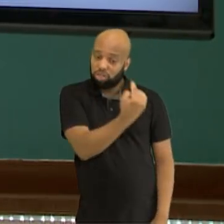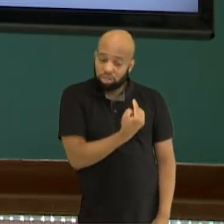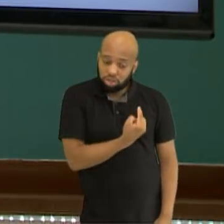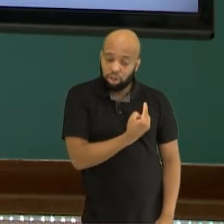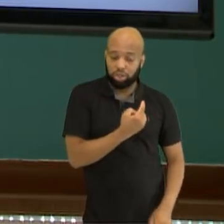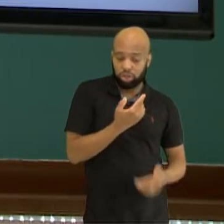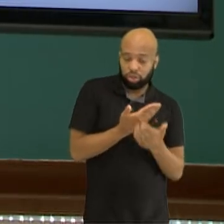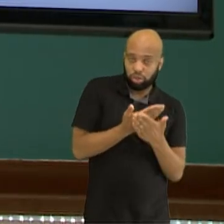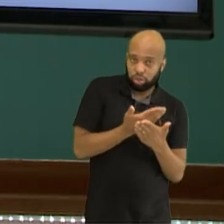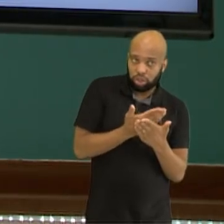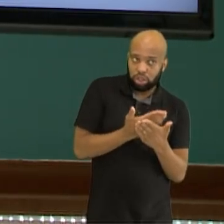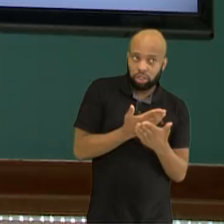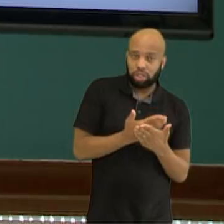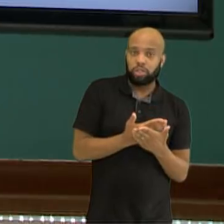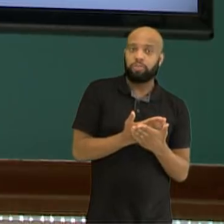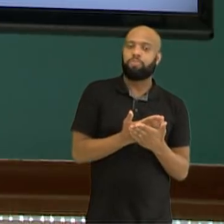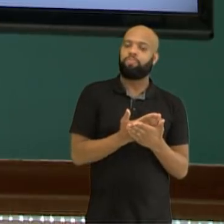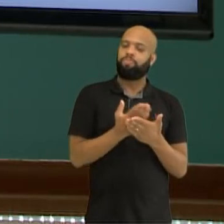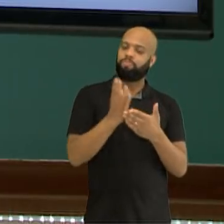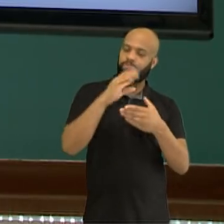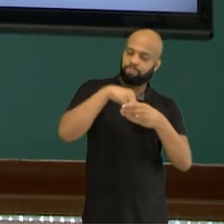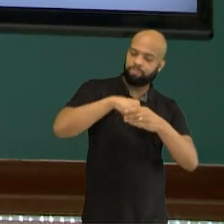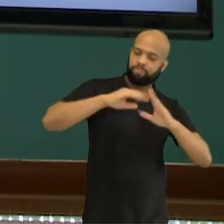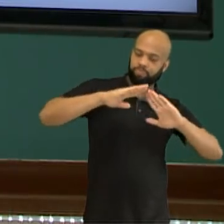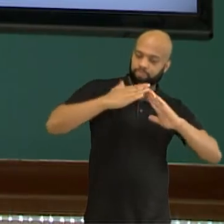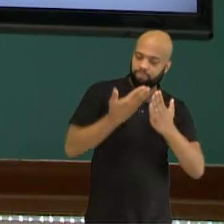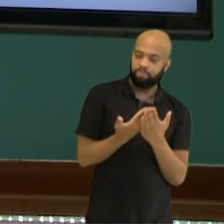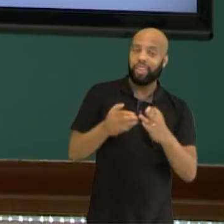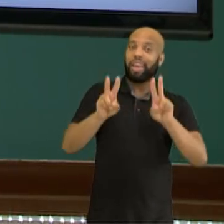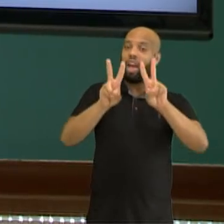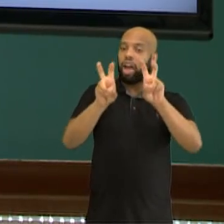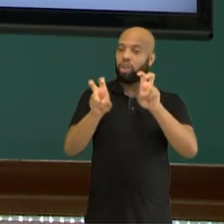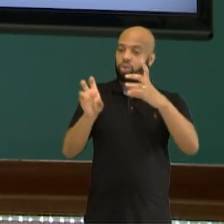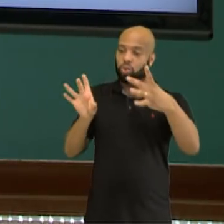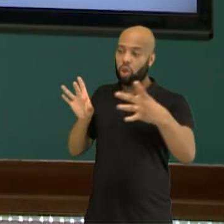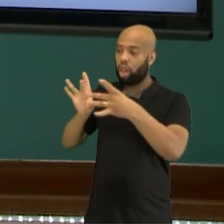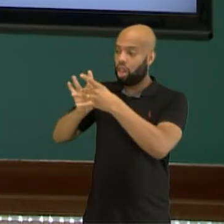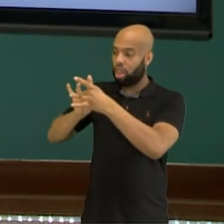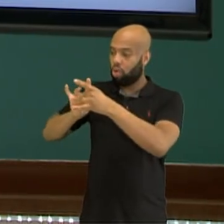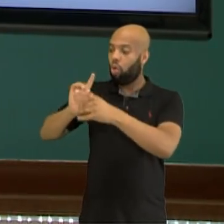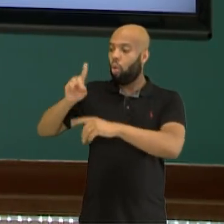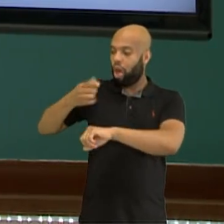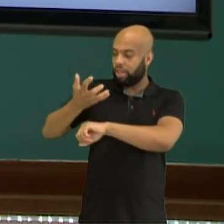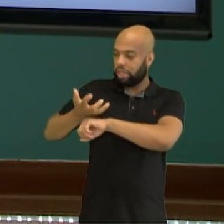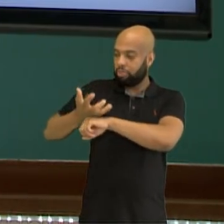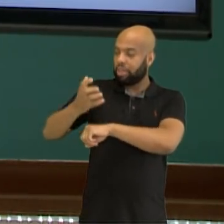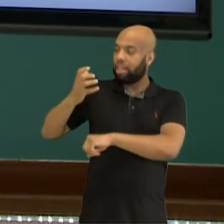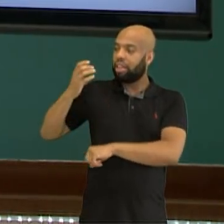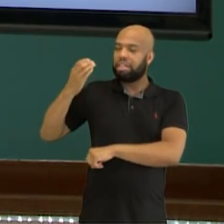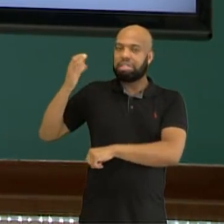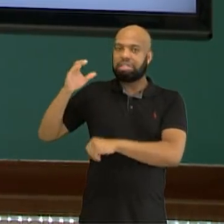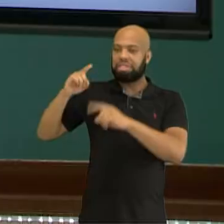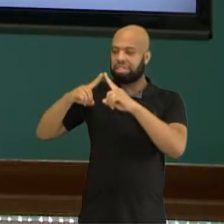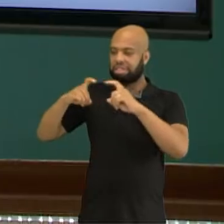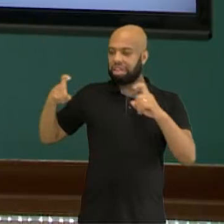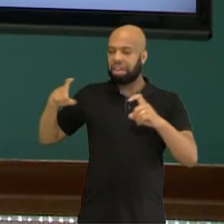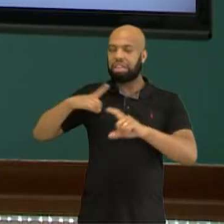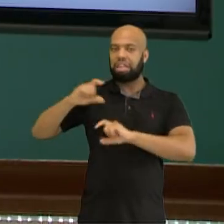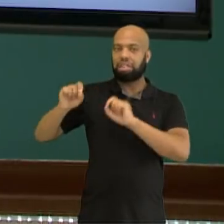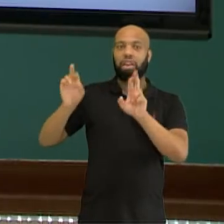estamos trabalhando na escola, assuntos associados à disciplina de ciências, tudo tem que